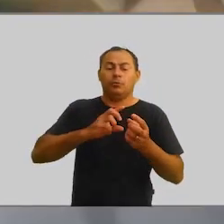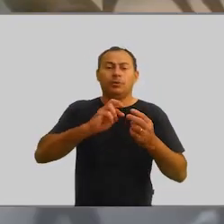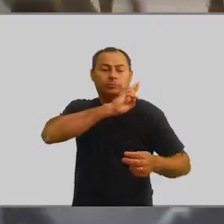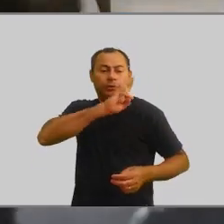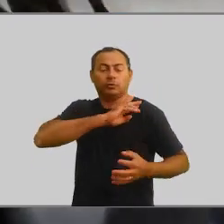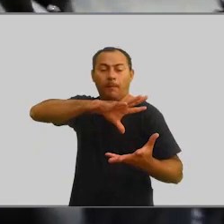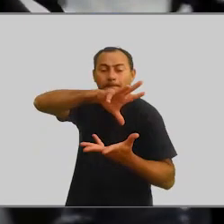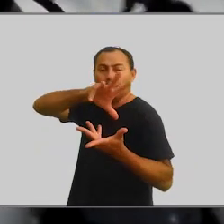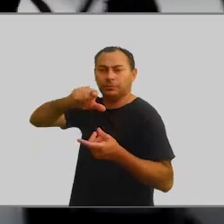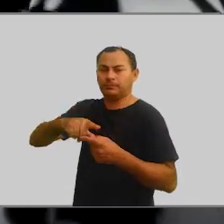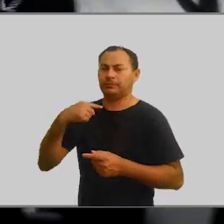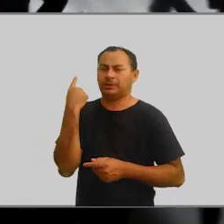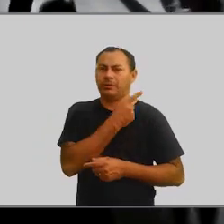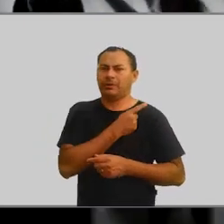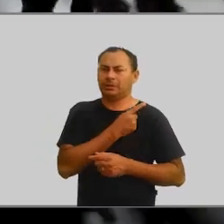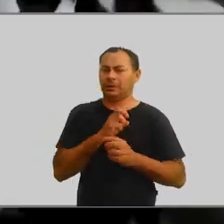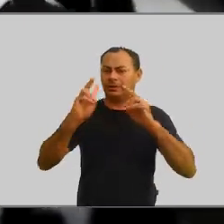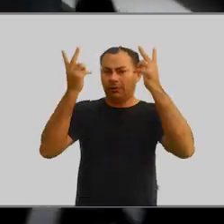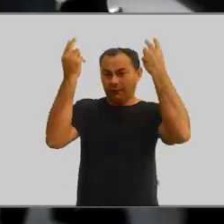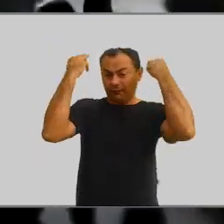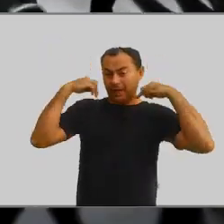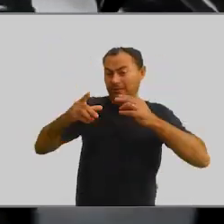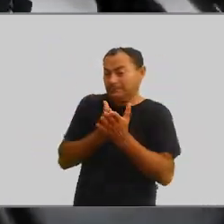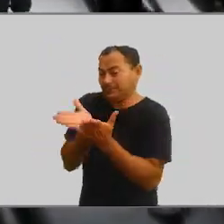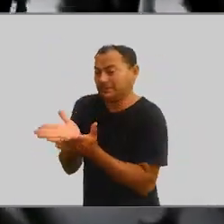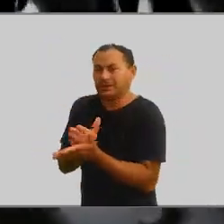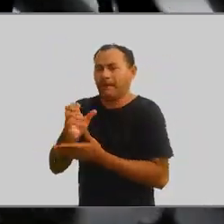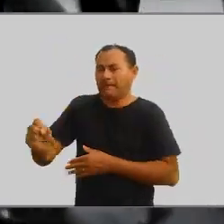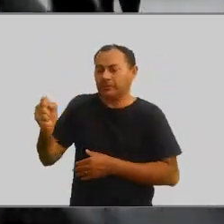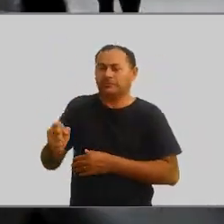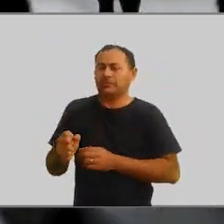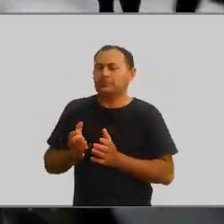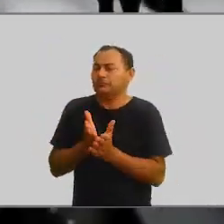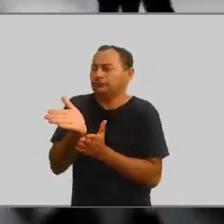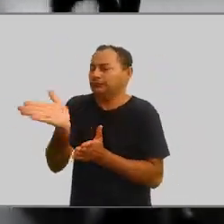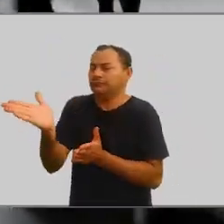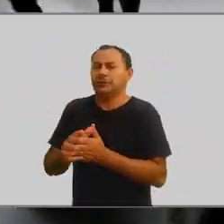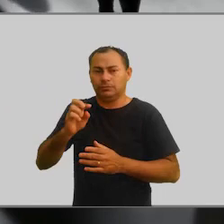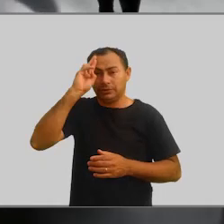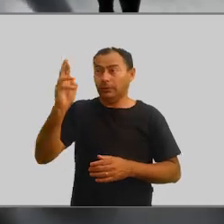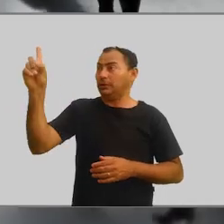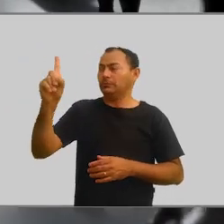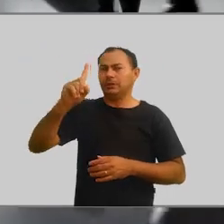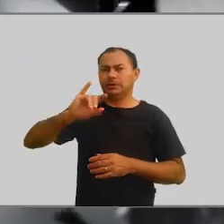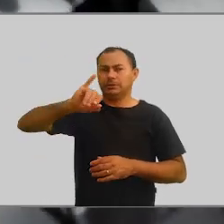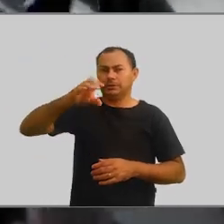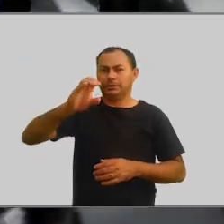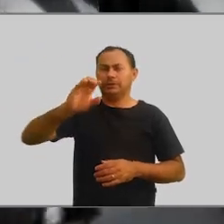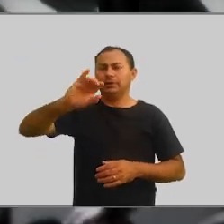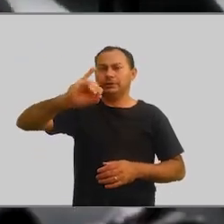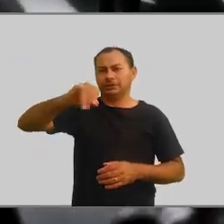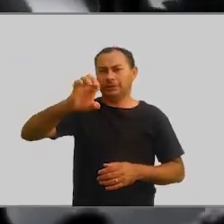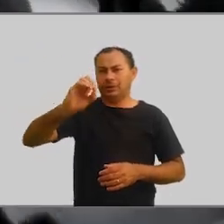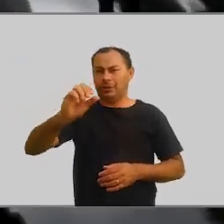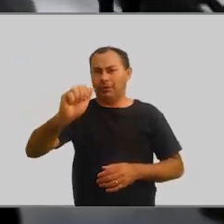ombros. Todos nós éramos como ovelhas desviadas sem pastor, que tomaram o seu próprio caminho, e o Senhor Deus, Jeová,